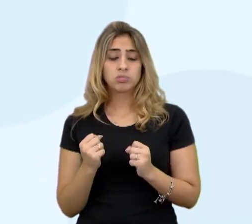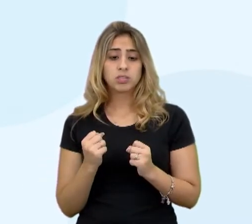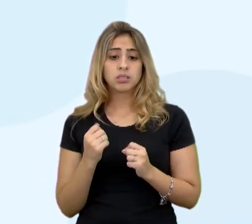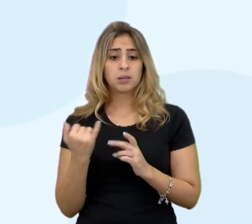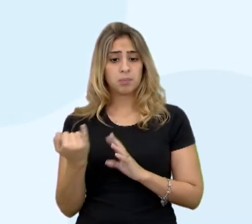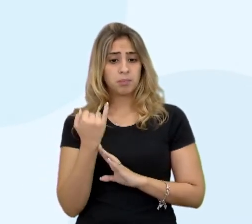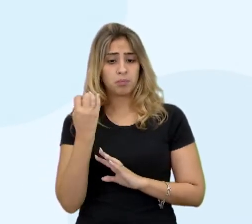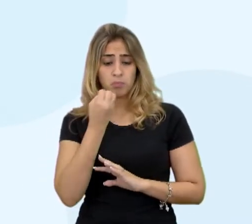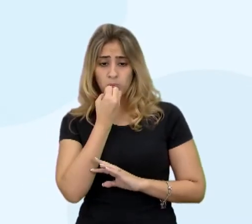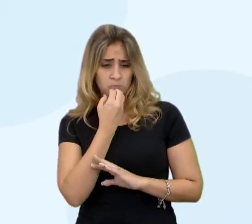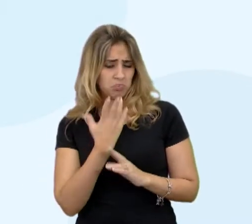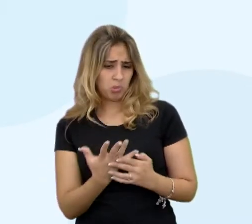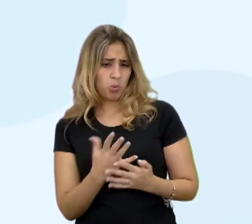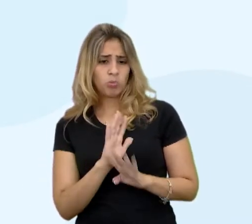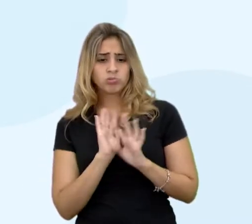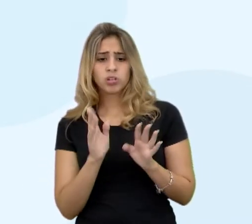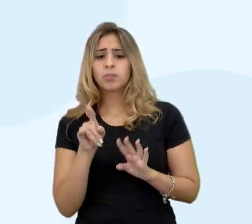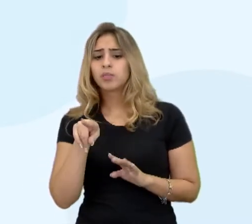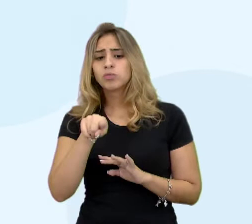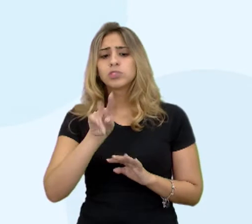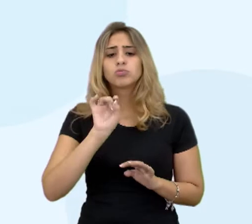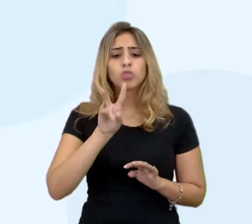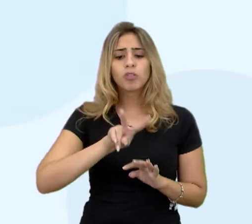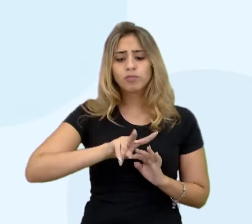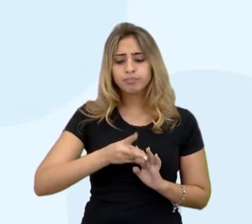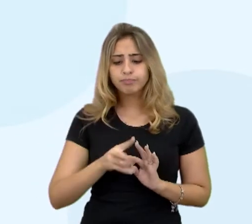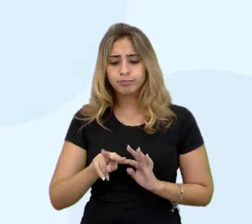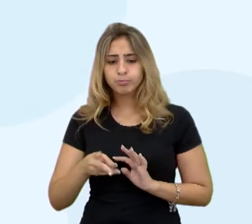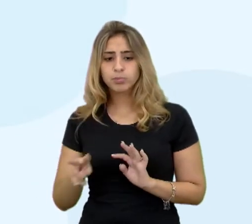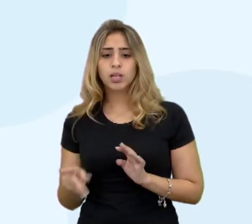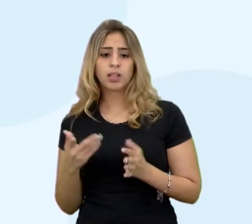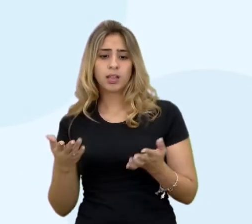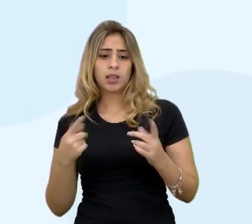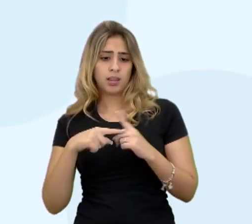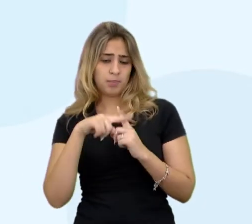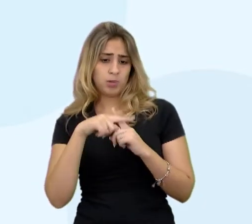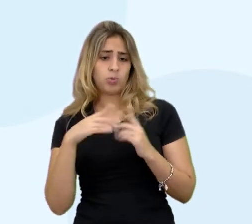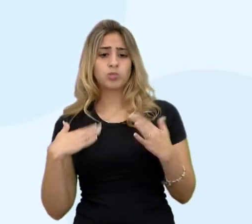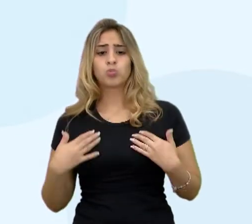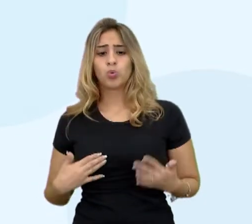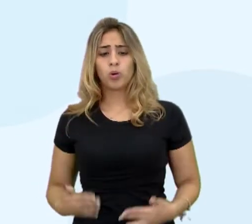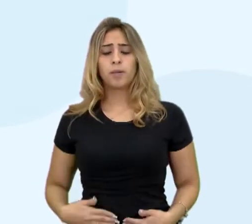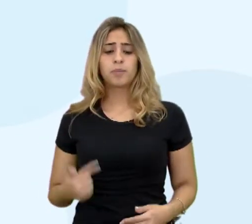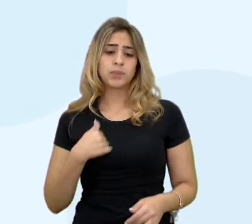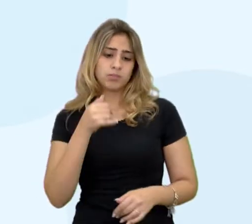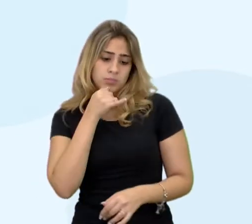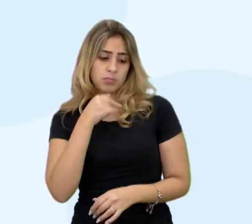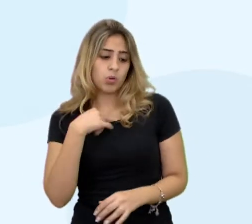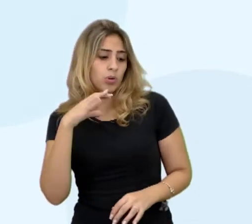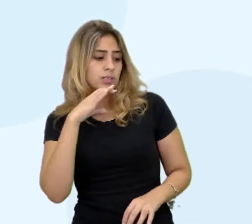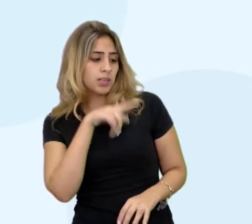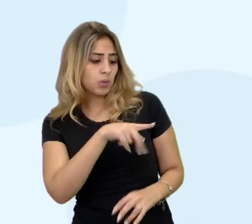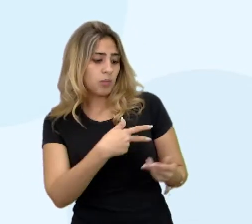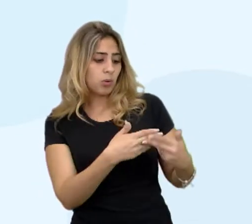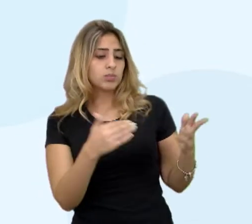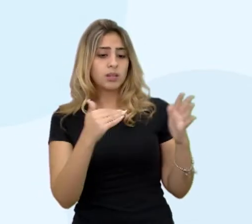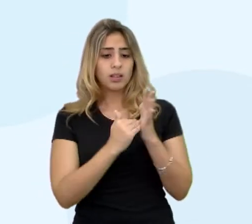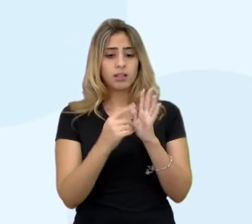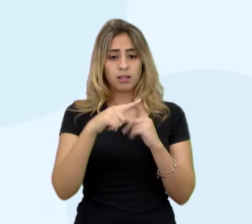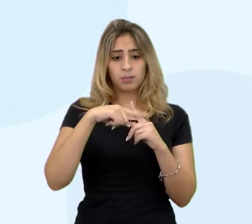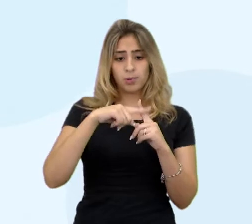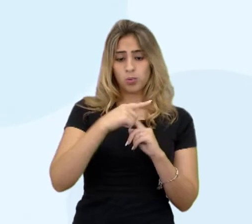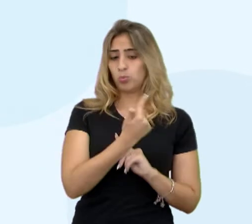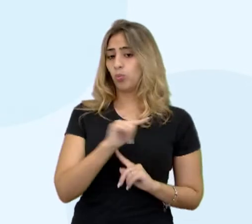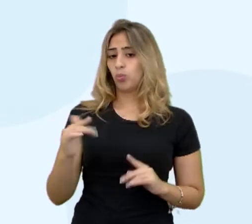suficiente para você apenas variar a temperatura de um corpo. Então, eu esquento uma coisa até a temperatura do outro